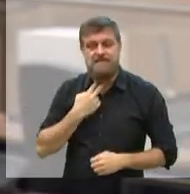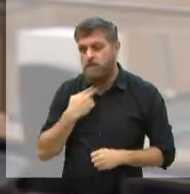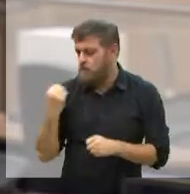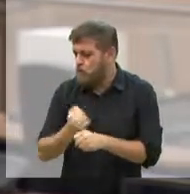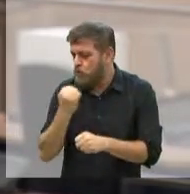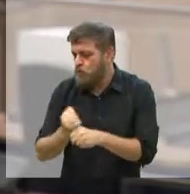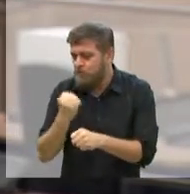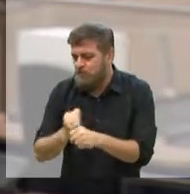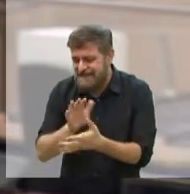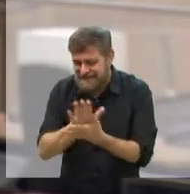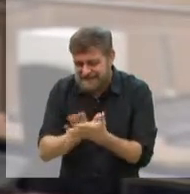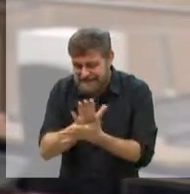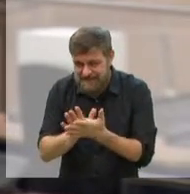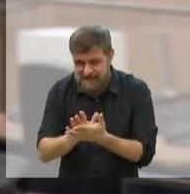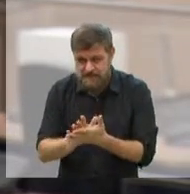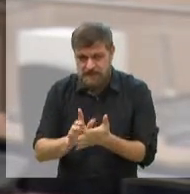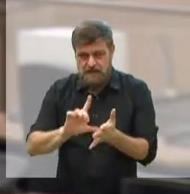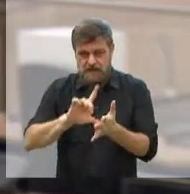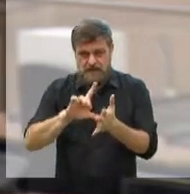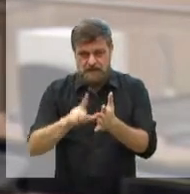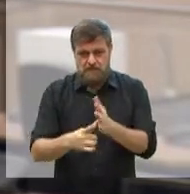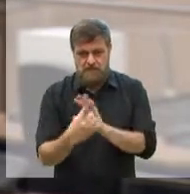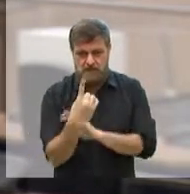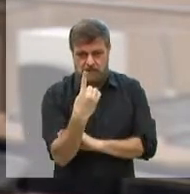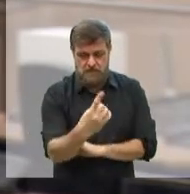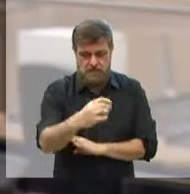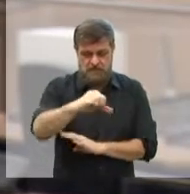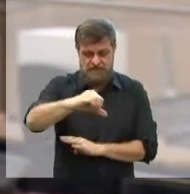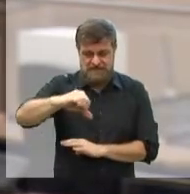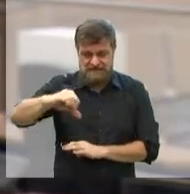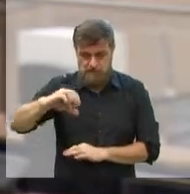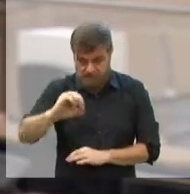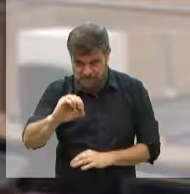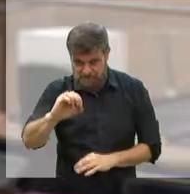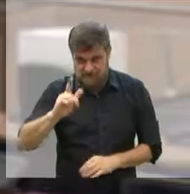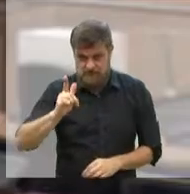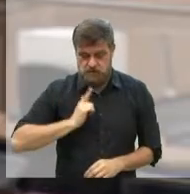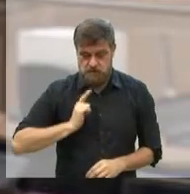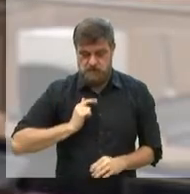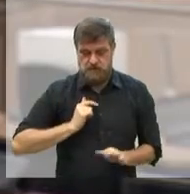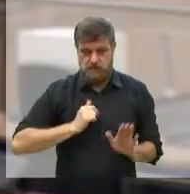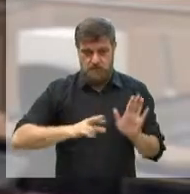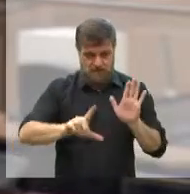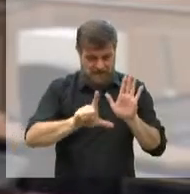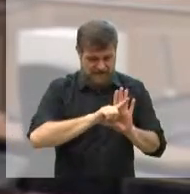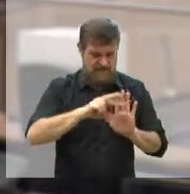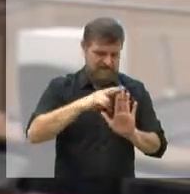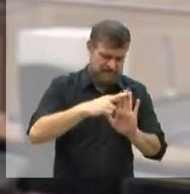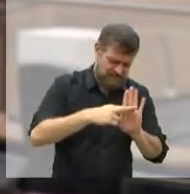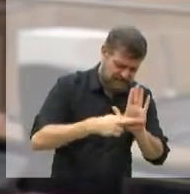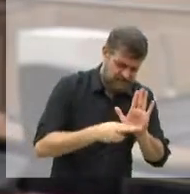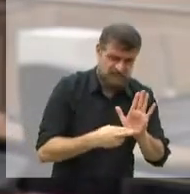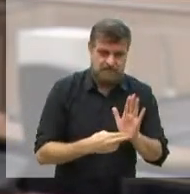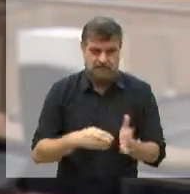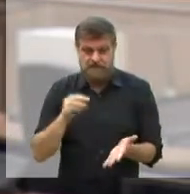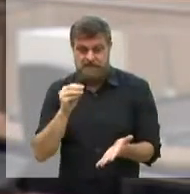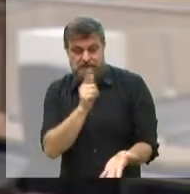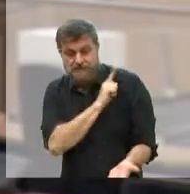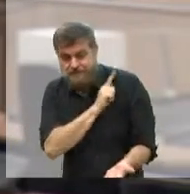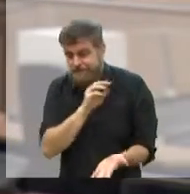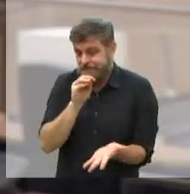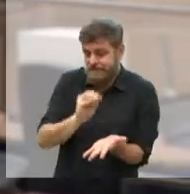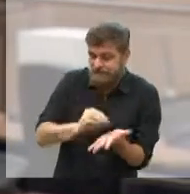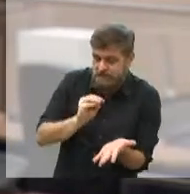muito tempo. Já na década de 90, com as autorizações ou desautorizações, ou falta de